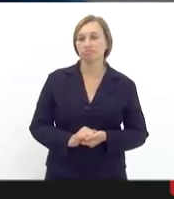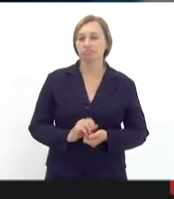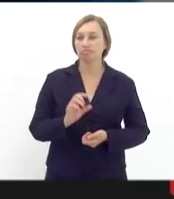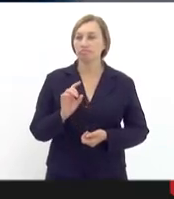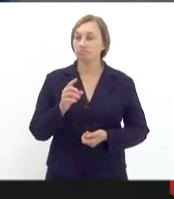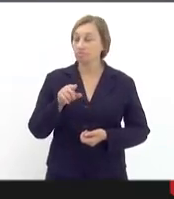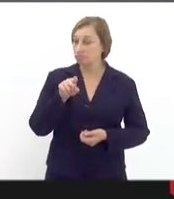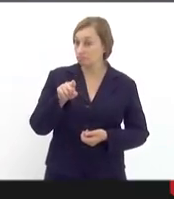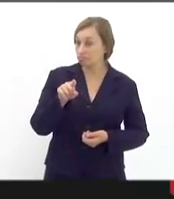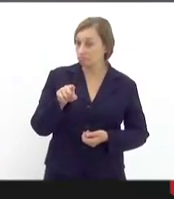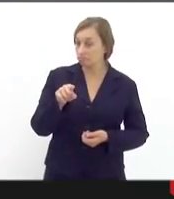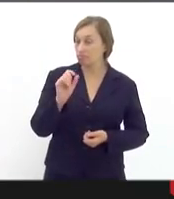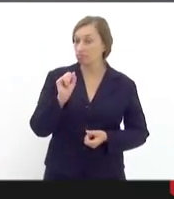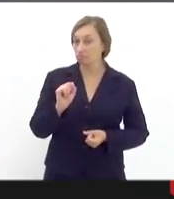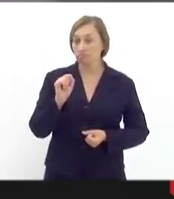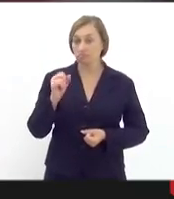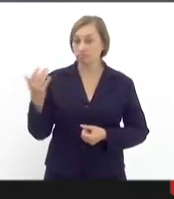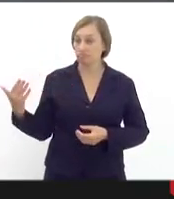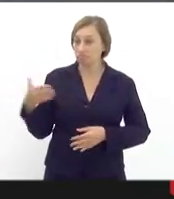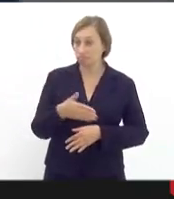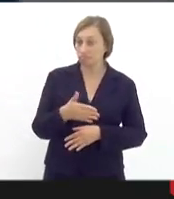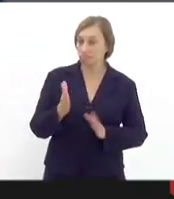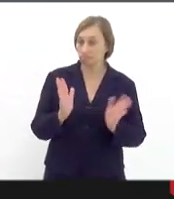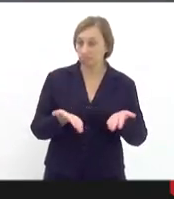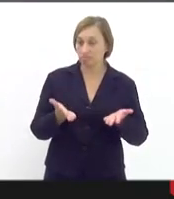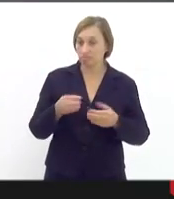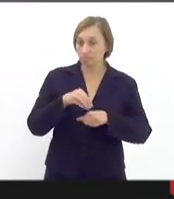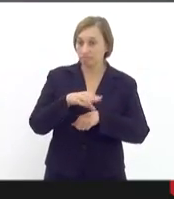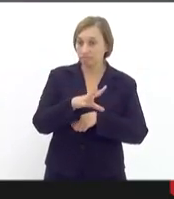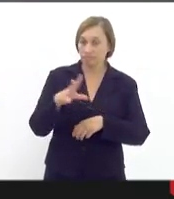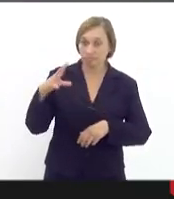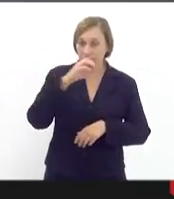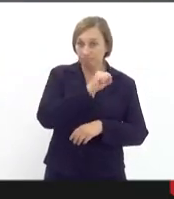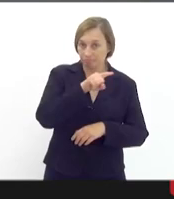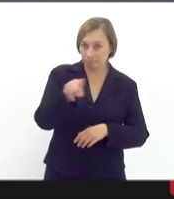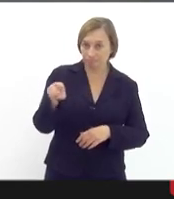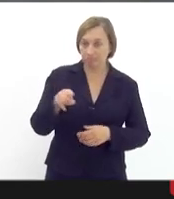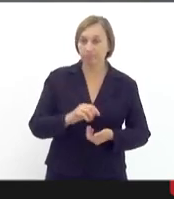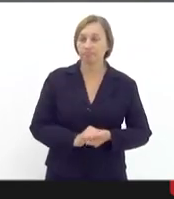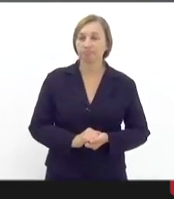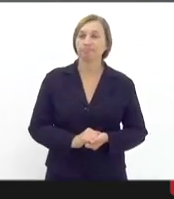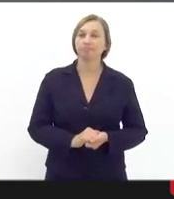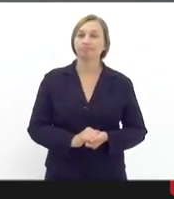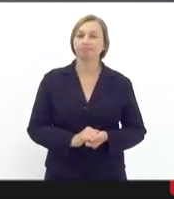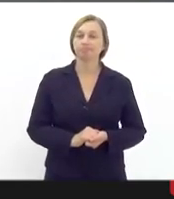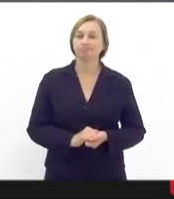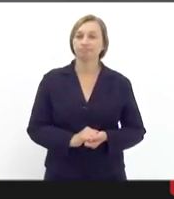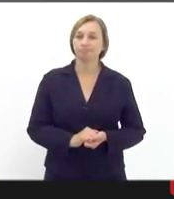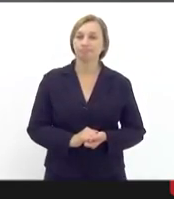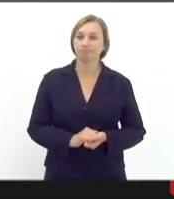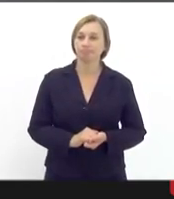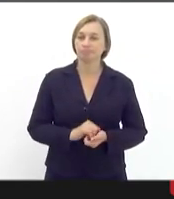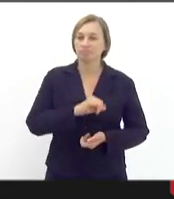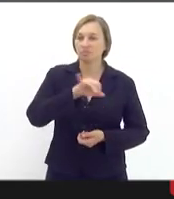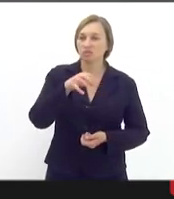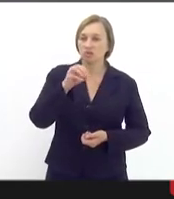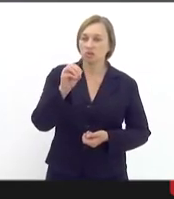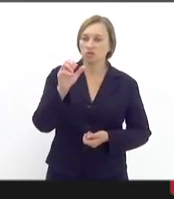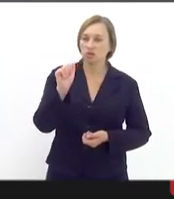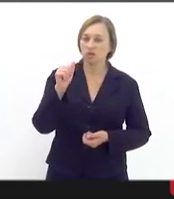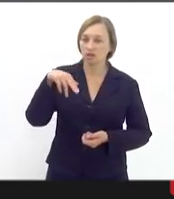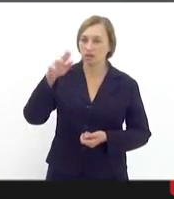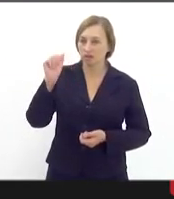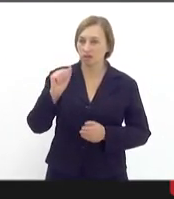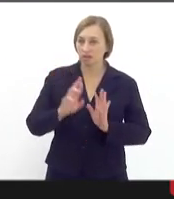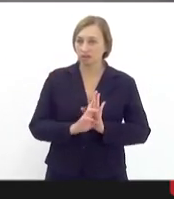como você só pôde chegar agora, só para dar uma dica rápida para você, a Johanna, que